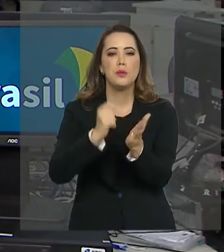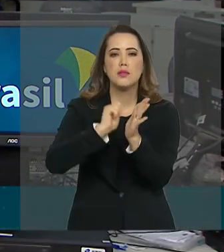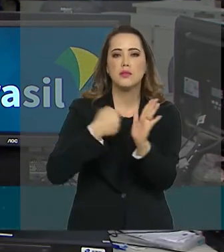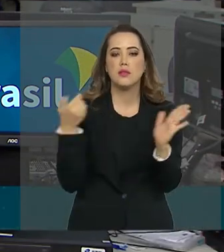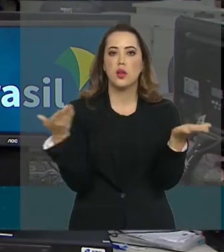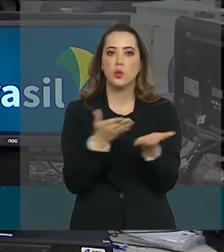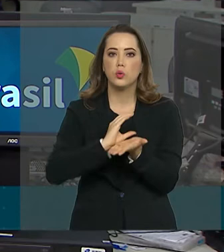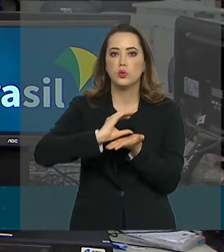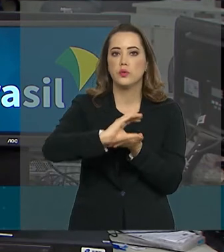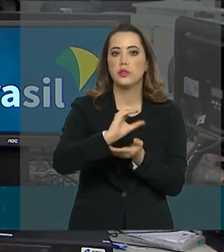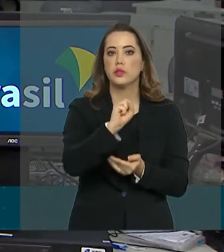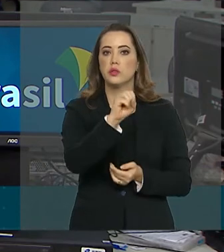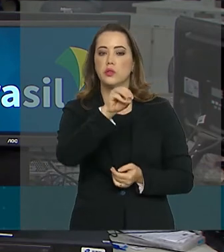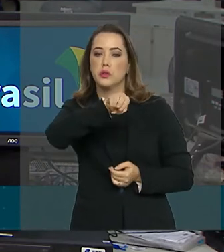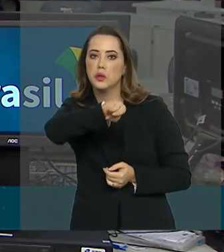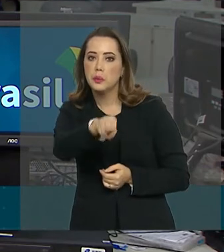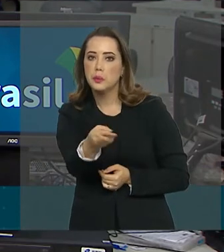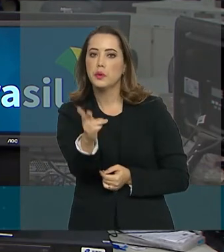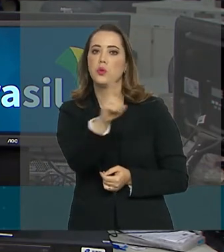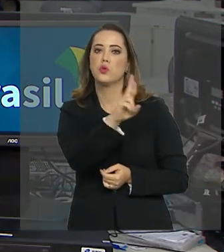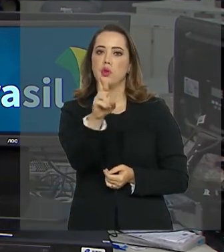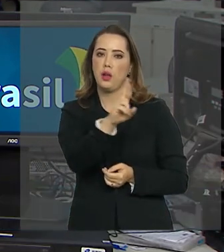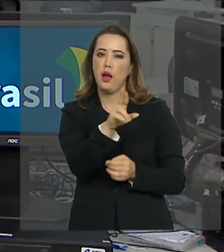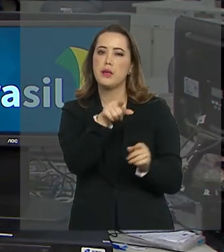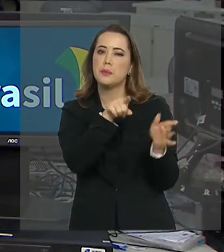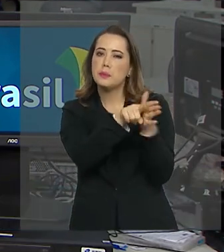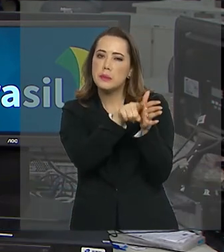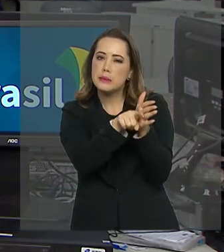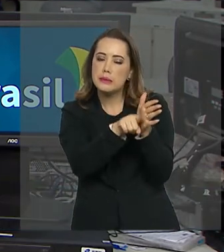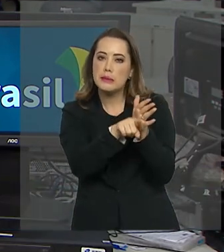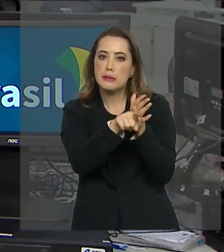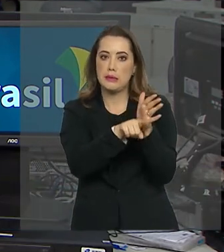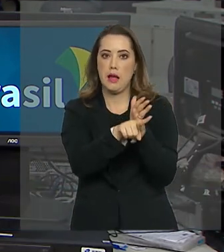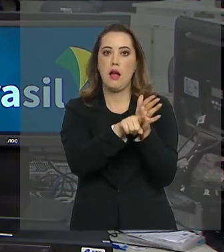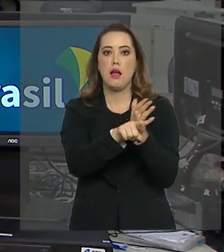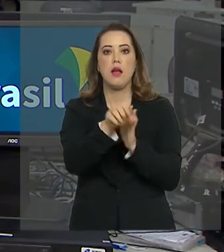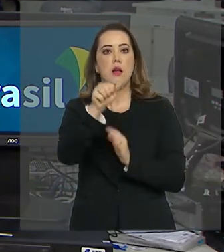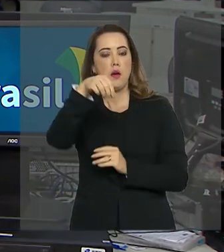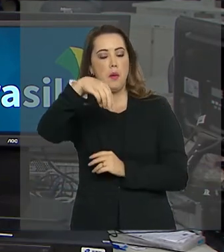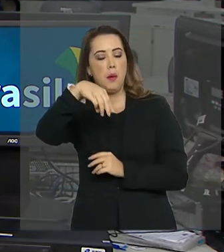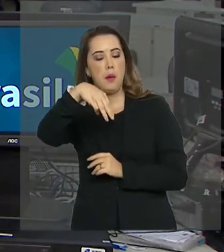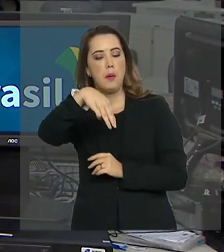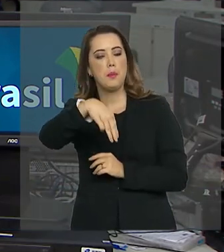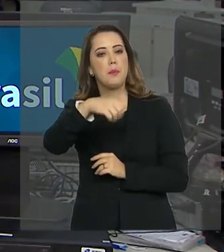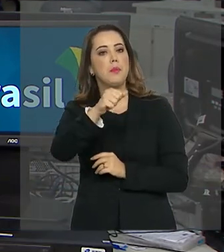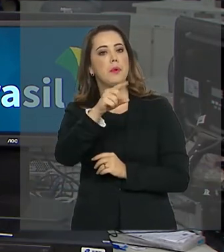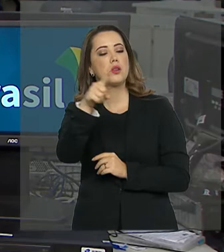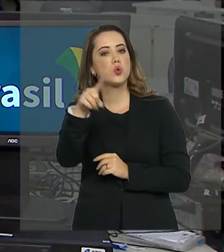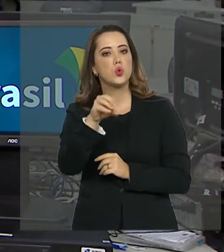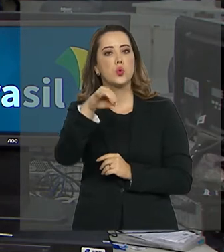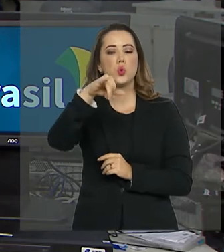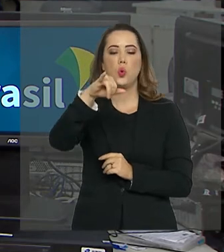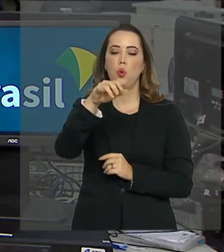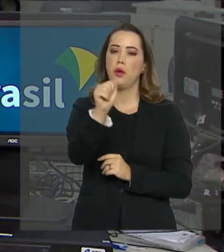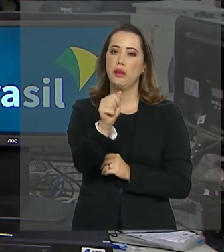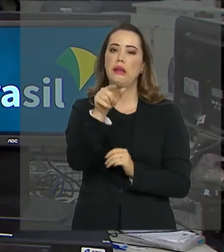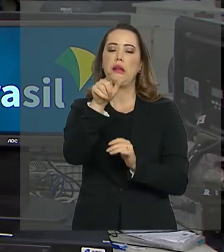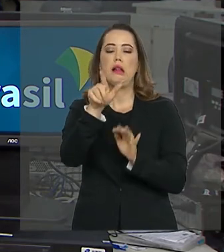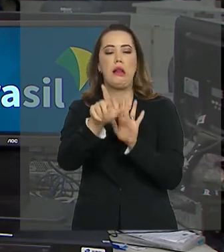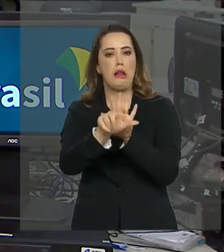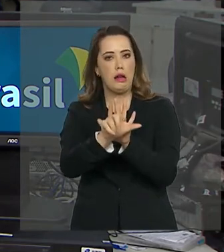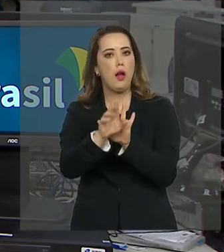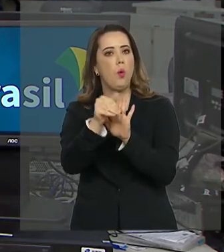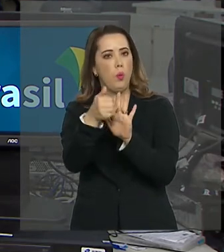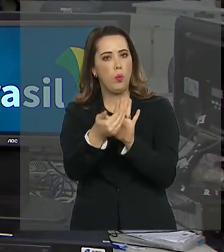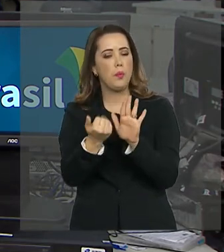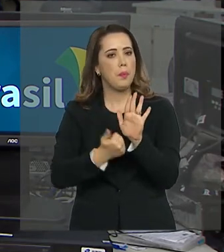milhões de reais para pesquisas na Amazônia Legal. Os recursos serão investidos em 5 anos para aumentar o número de pesquisadores